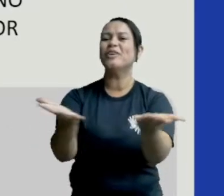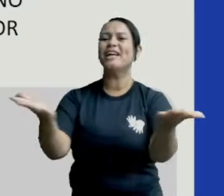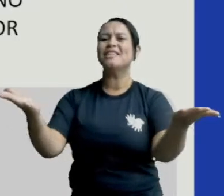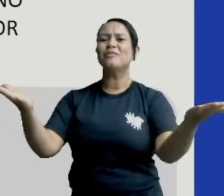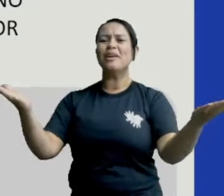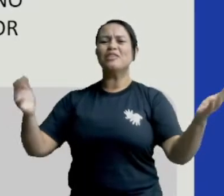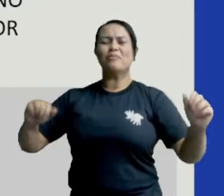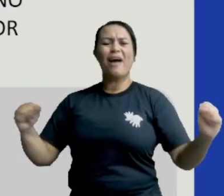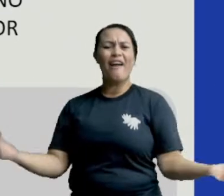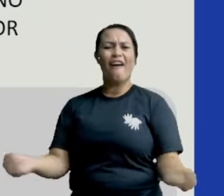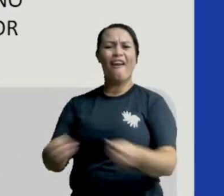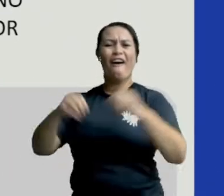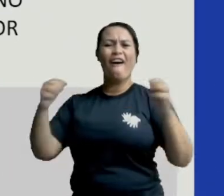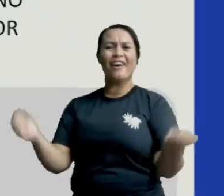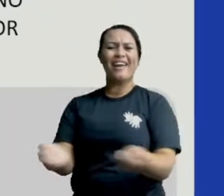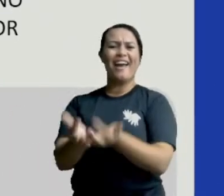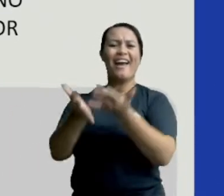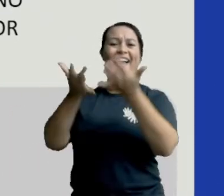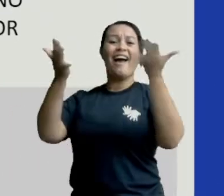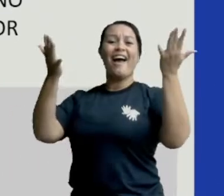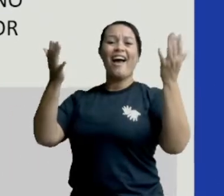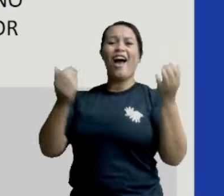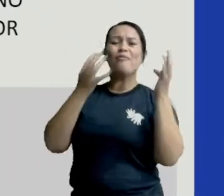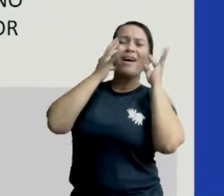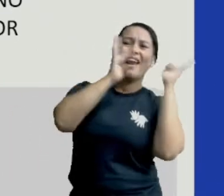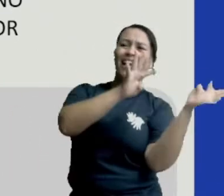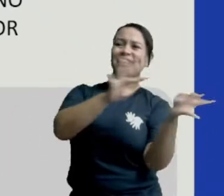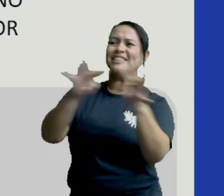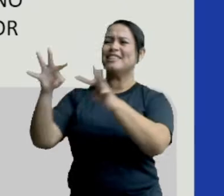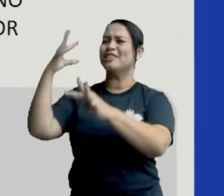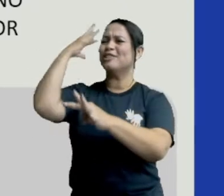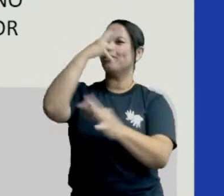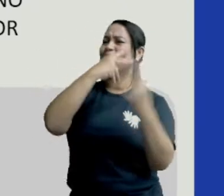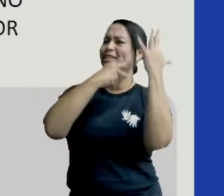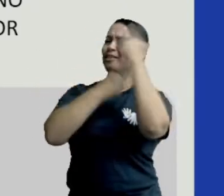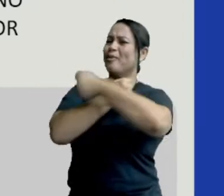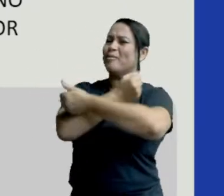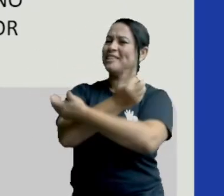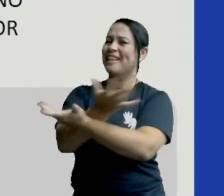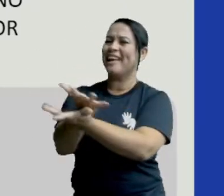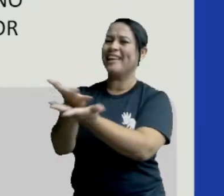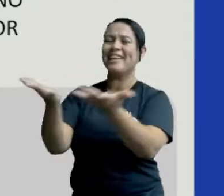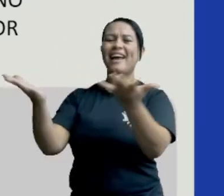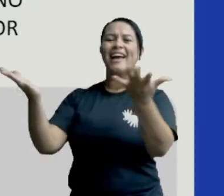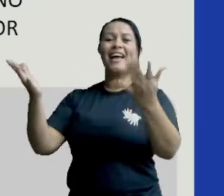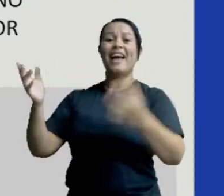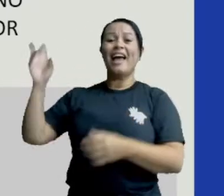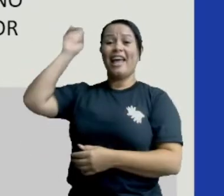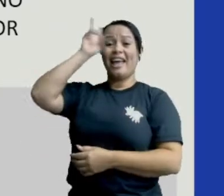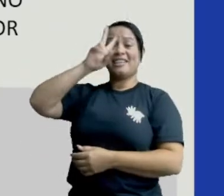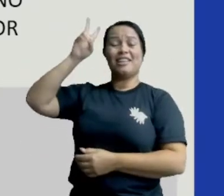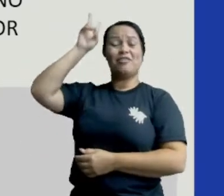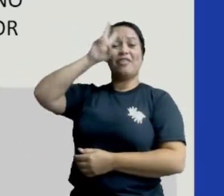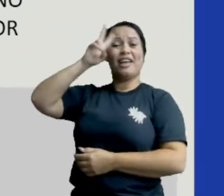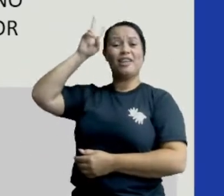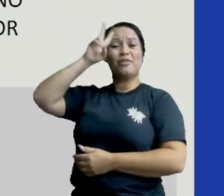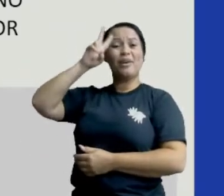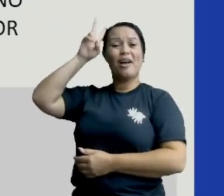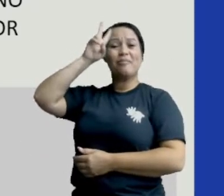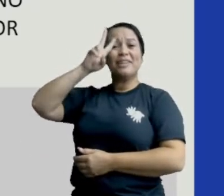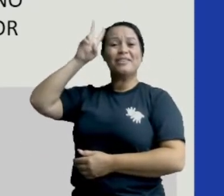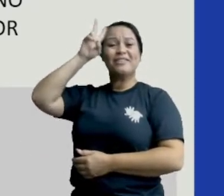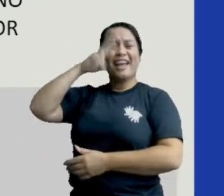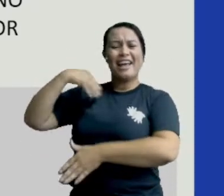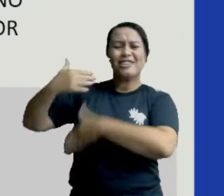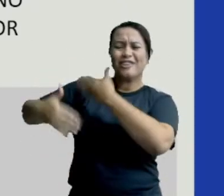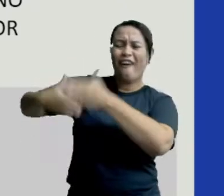as tuas irmãs de maior glória, aparecem visões de sobrancelha,